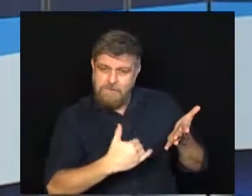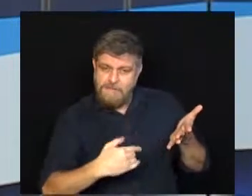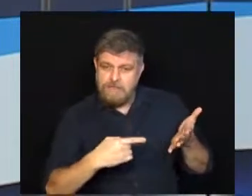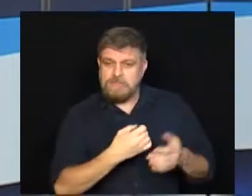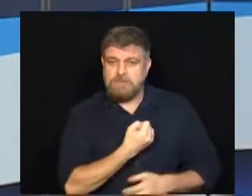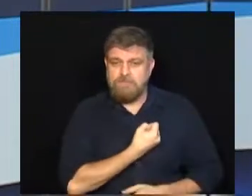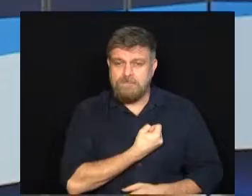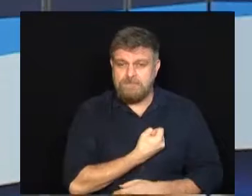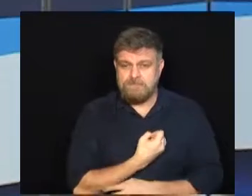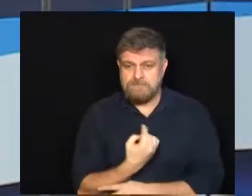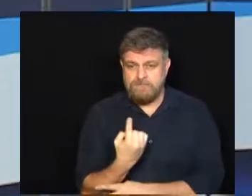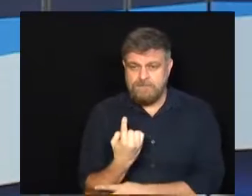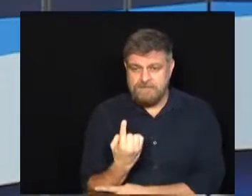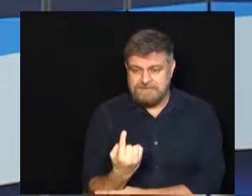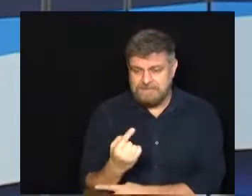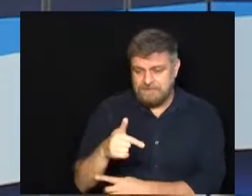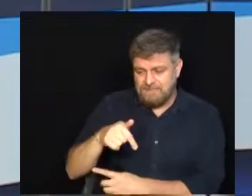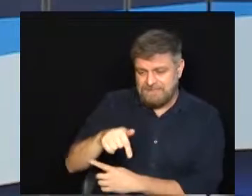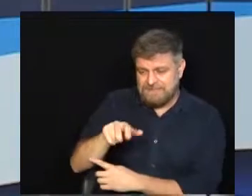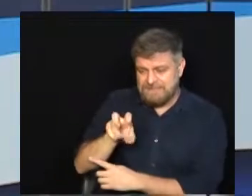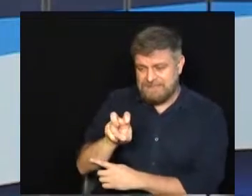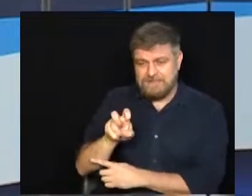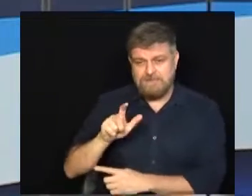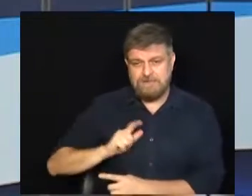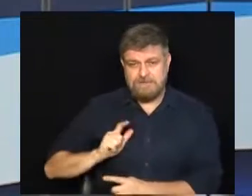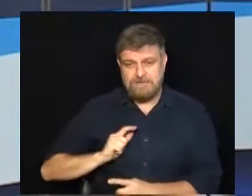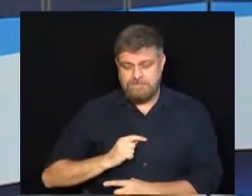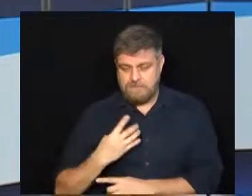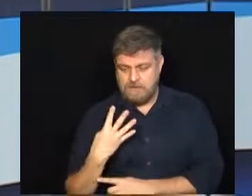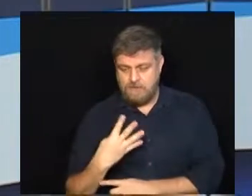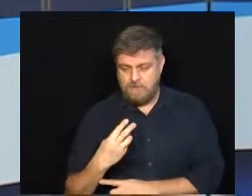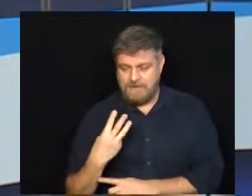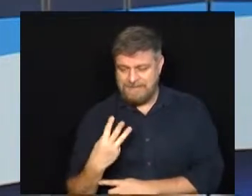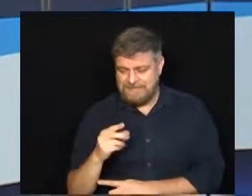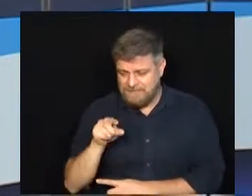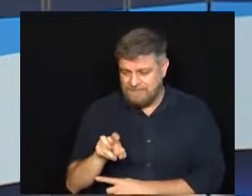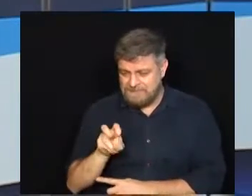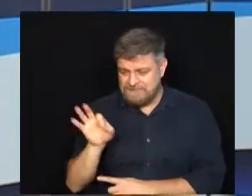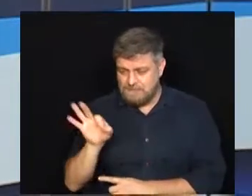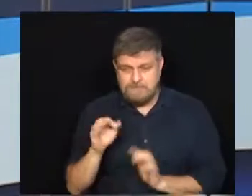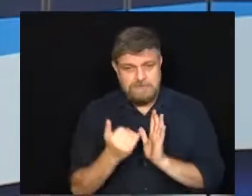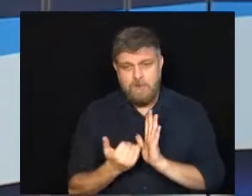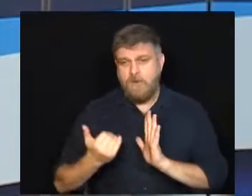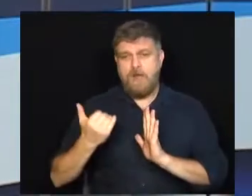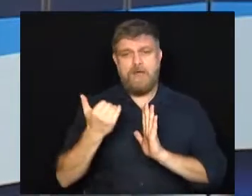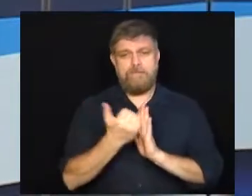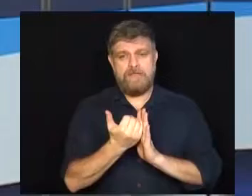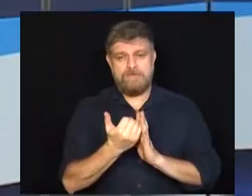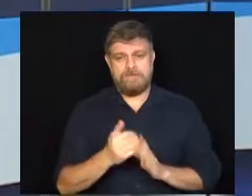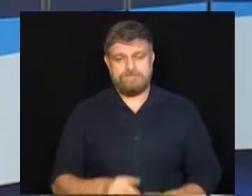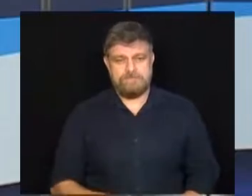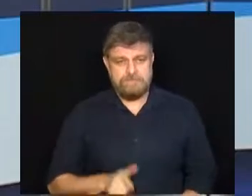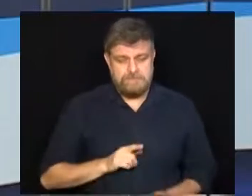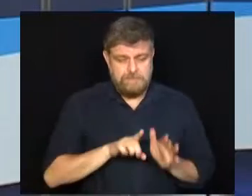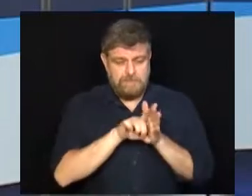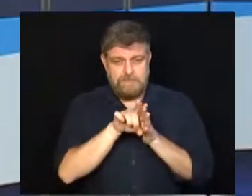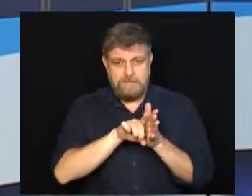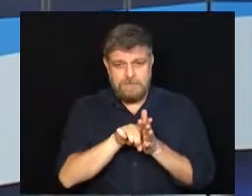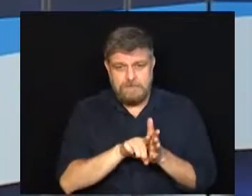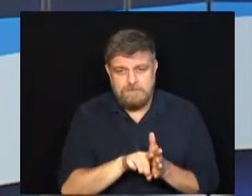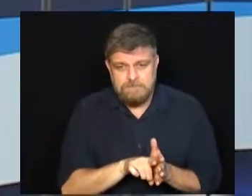chega a 175, um aumento de 43,5% acima da média pesquisada